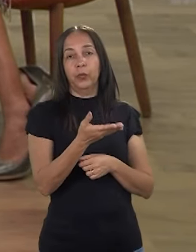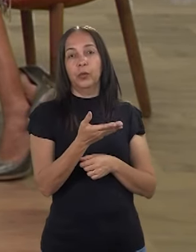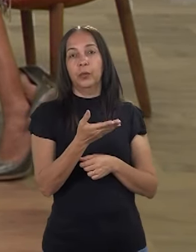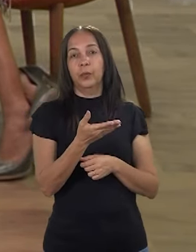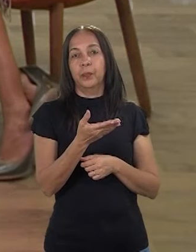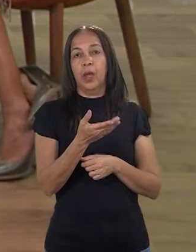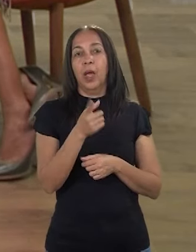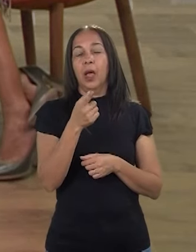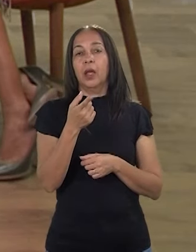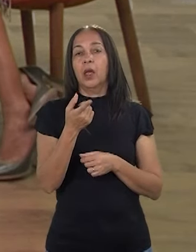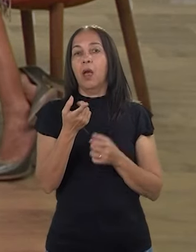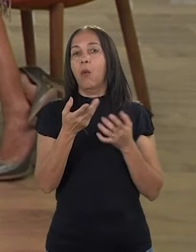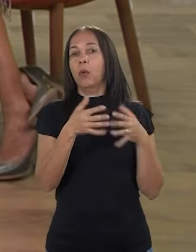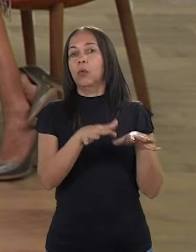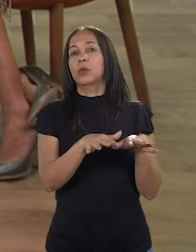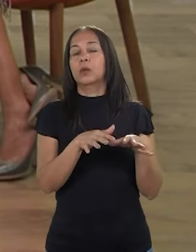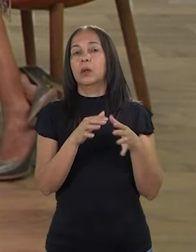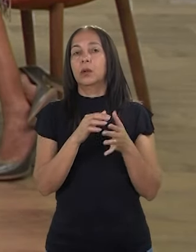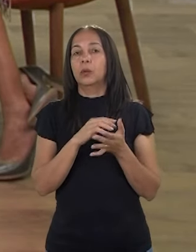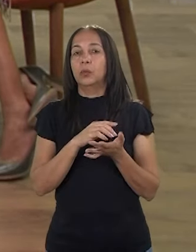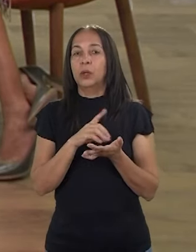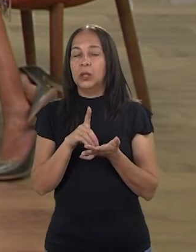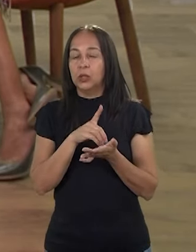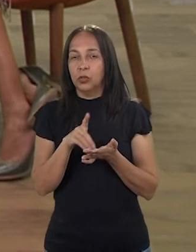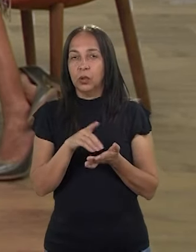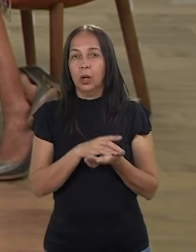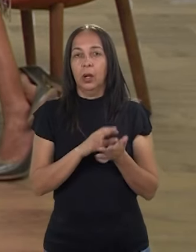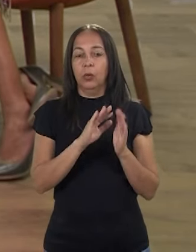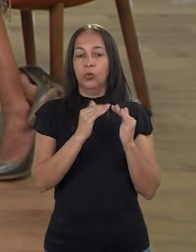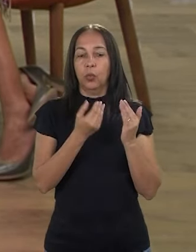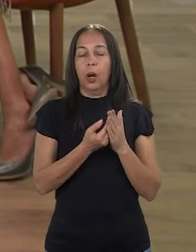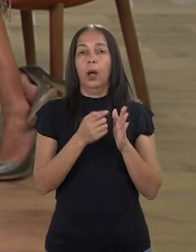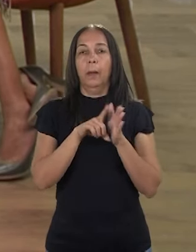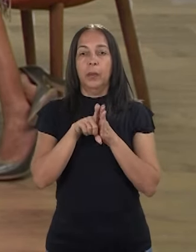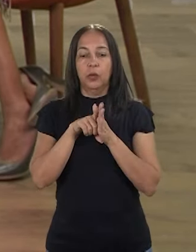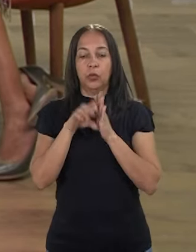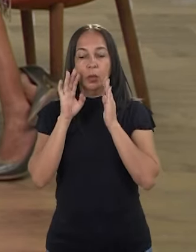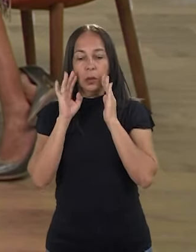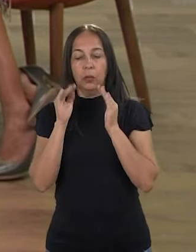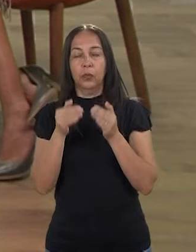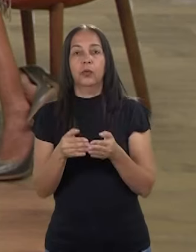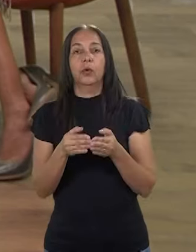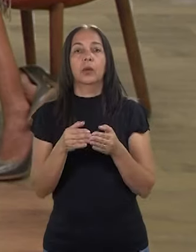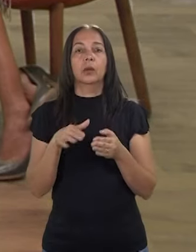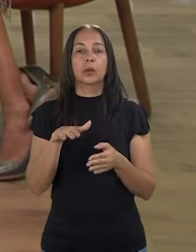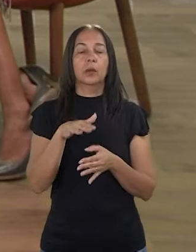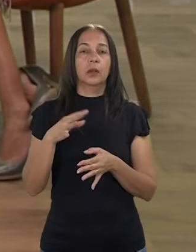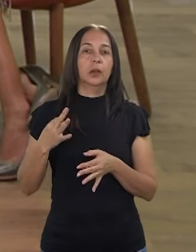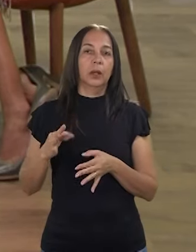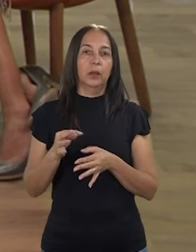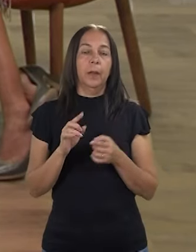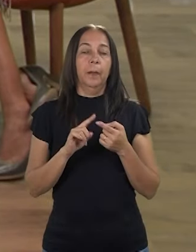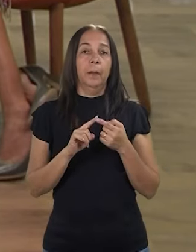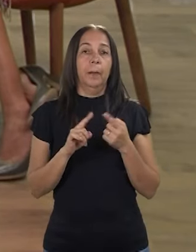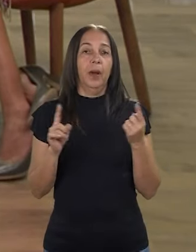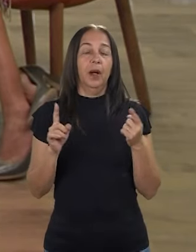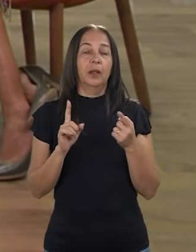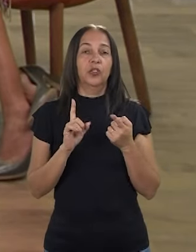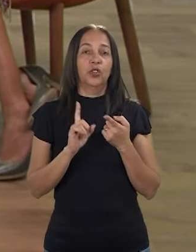Lula colocou aqui inclusão digital eh educação digital escolar a pesquisa voltada para essa parte de